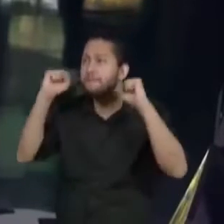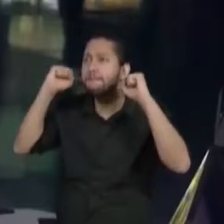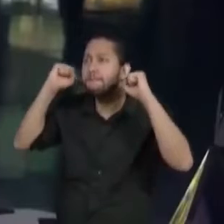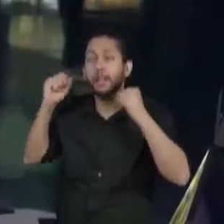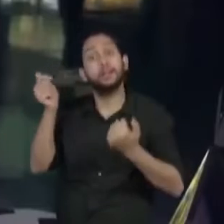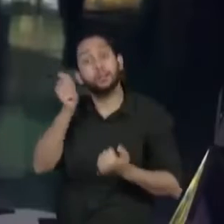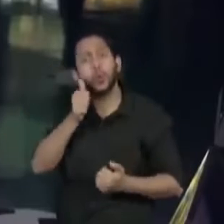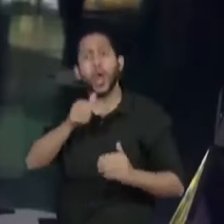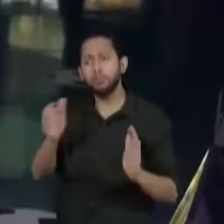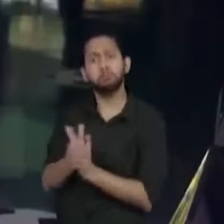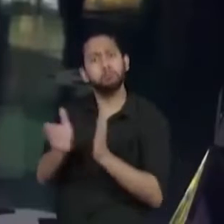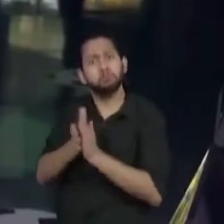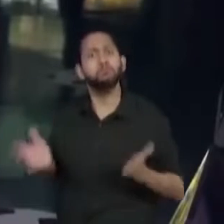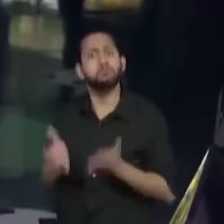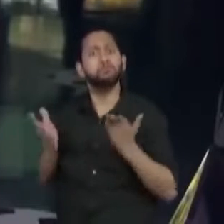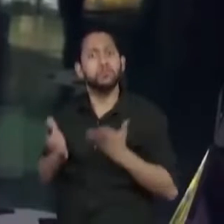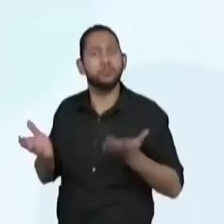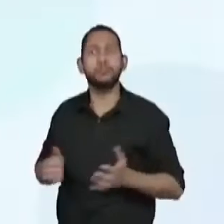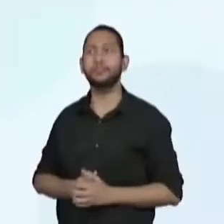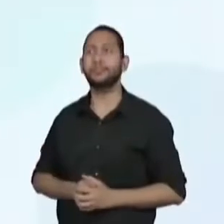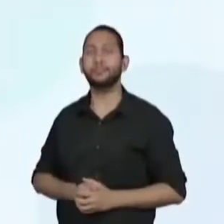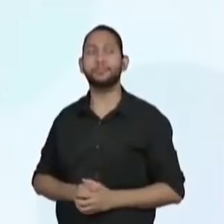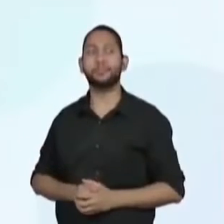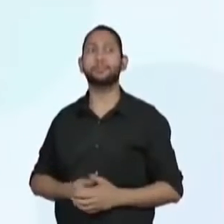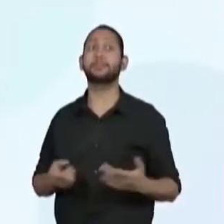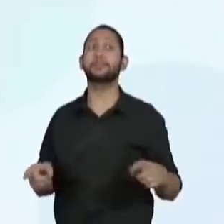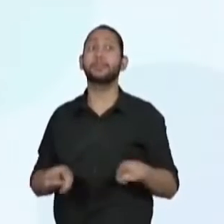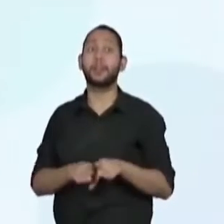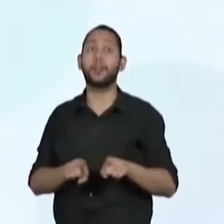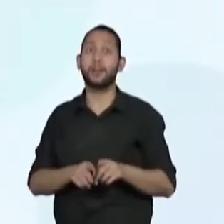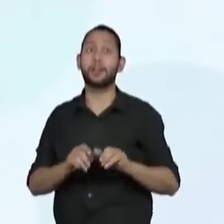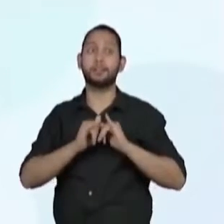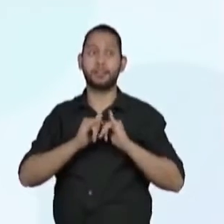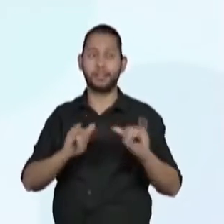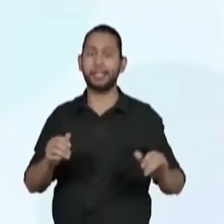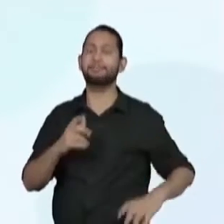no futebol. Com certeza. Mas continuando, Fran, hora de falar